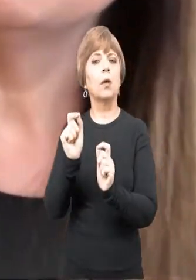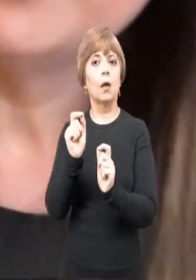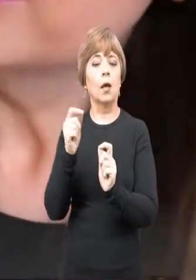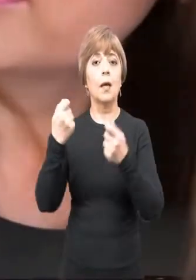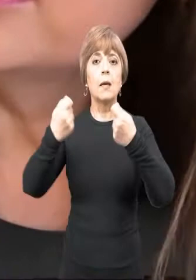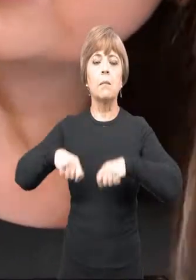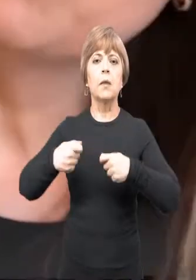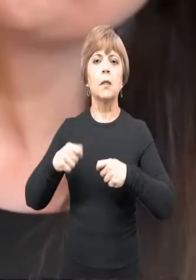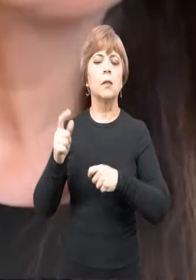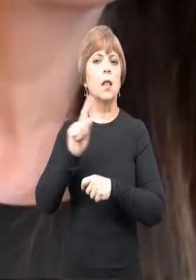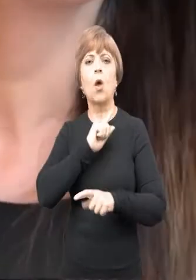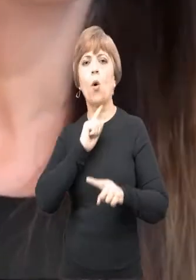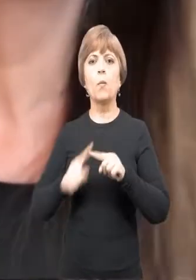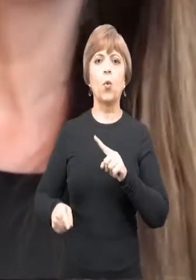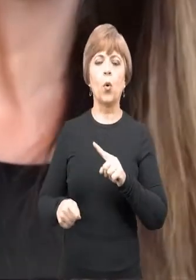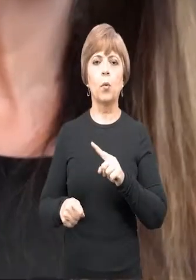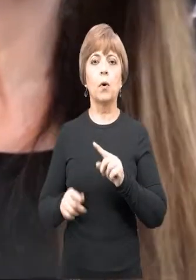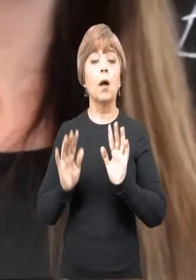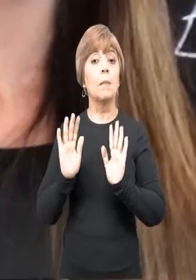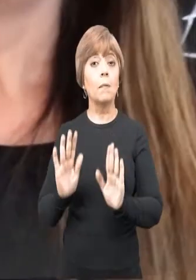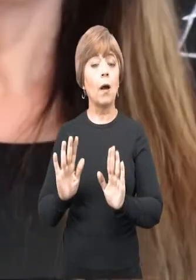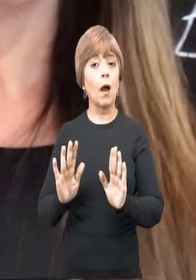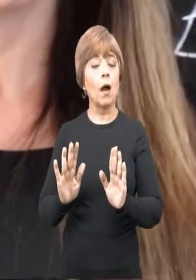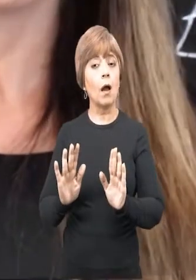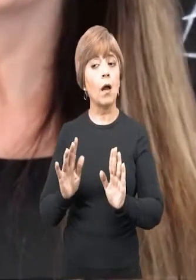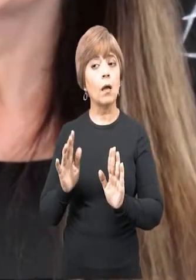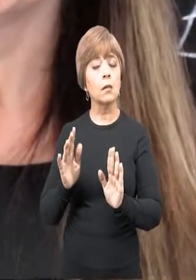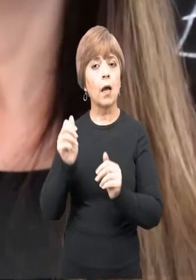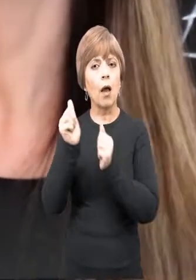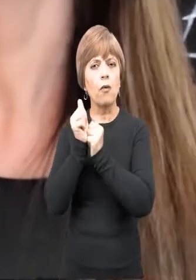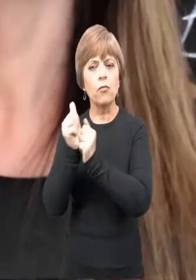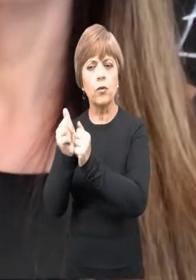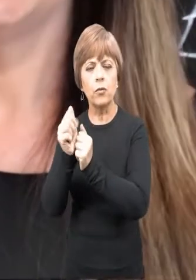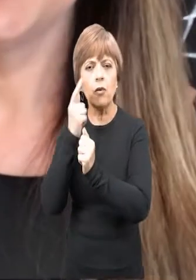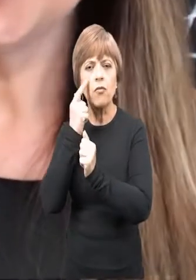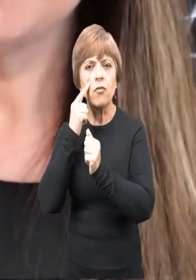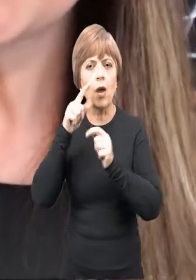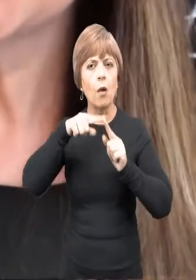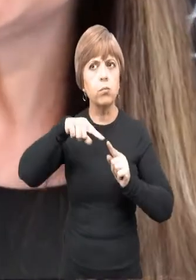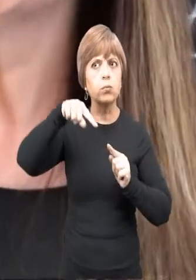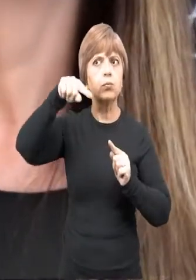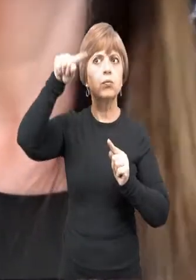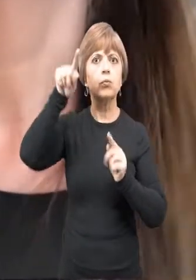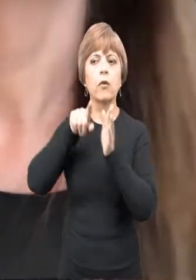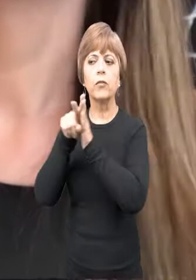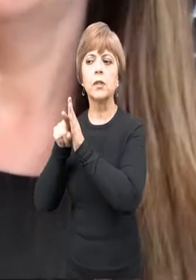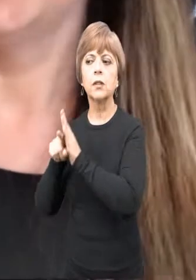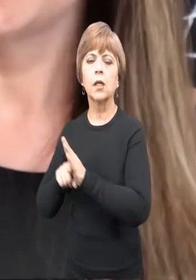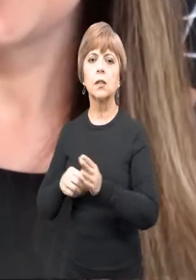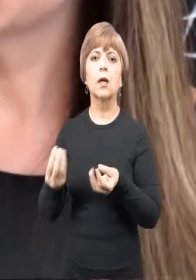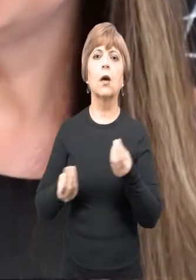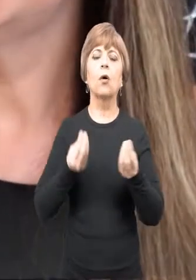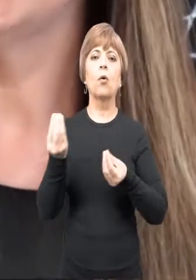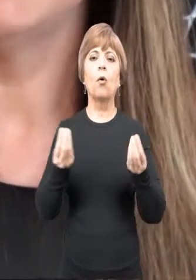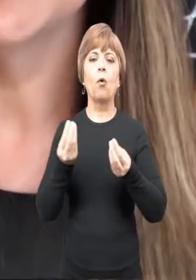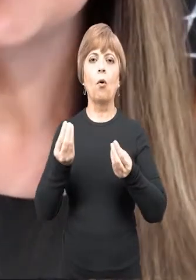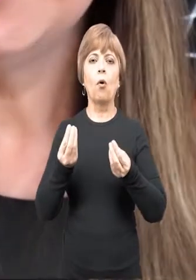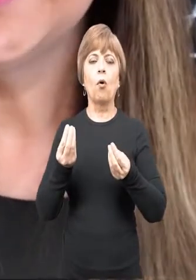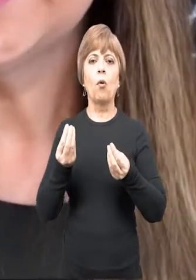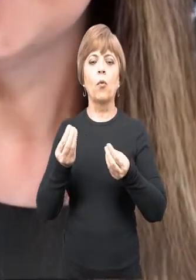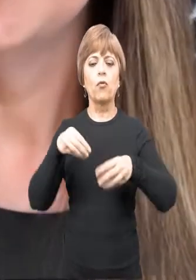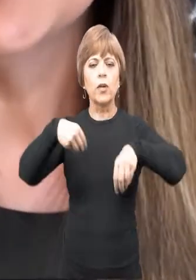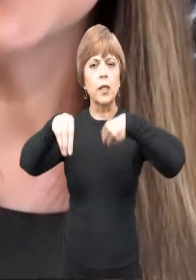não coibir no primeiro momento, mas sim acompanhar os indicadores, acompanhar a fiscalização, acompanhar as medidas